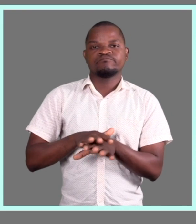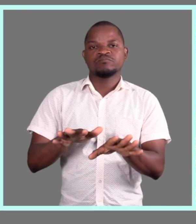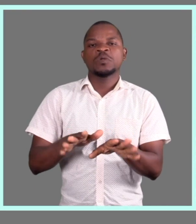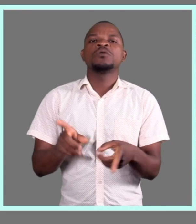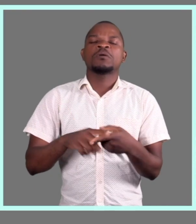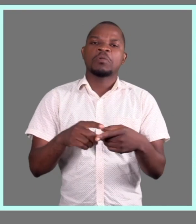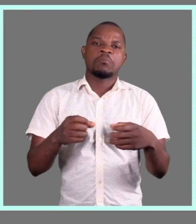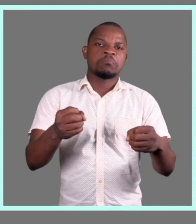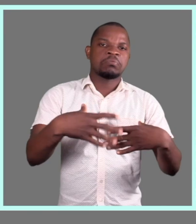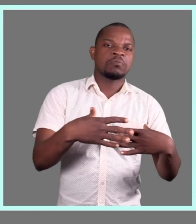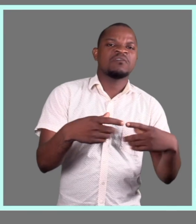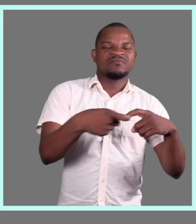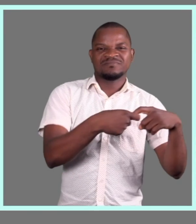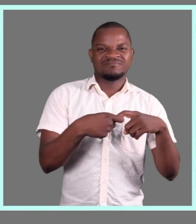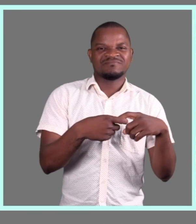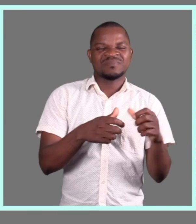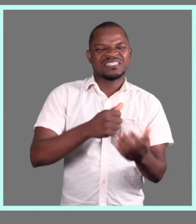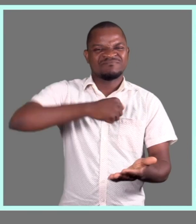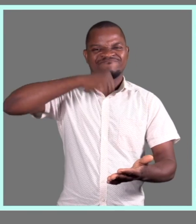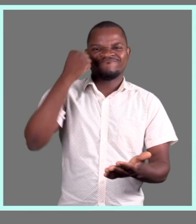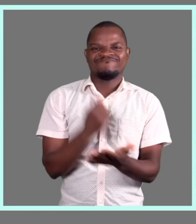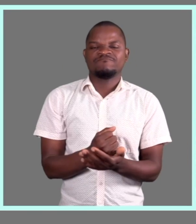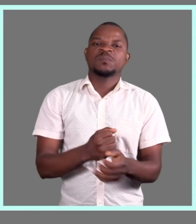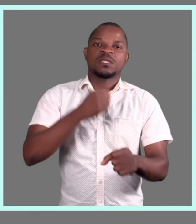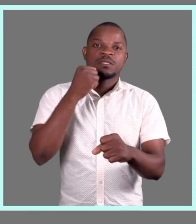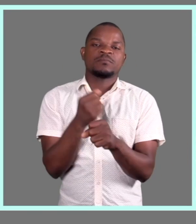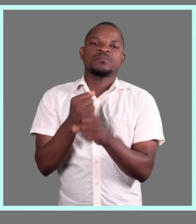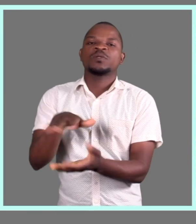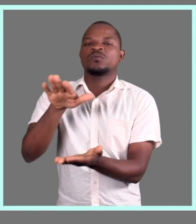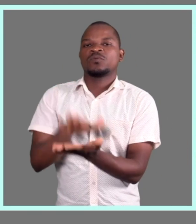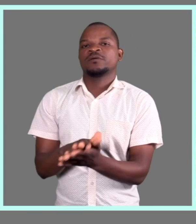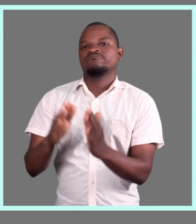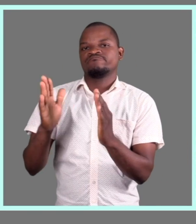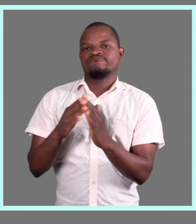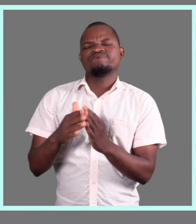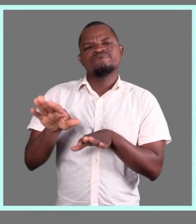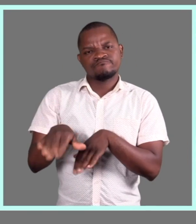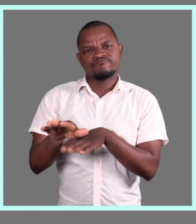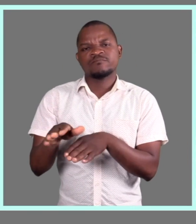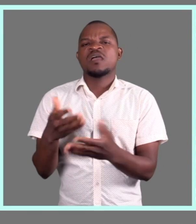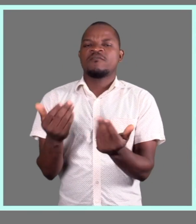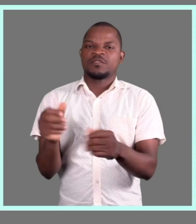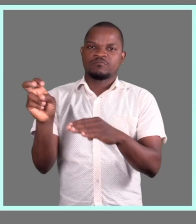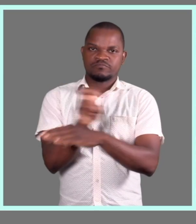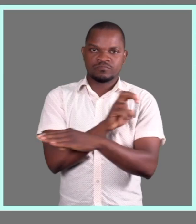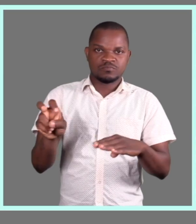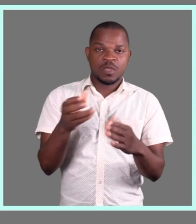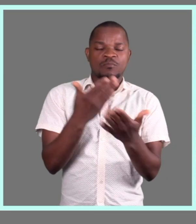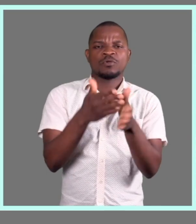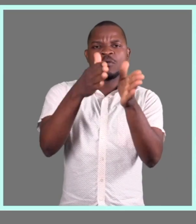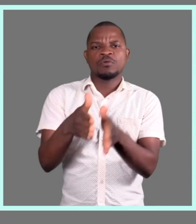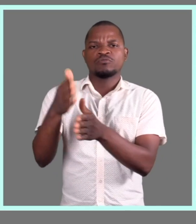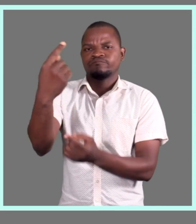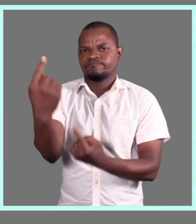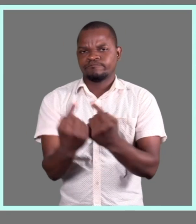contaminar a família. Então optei a melhor maneira, vir trabalhar em casa com um pouco de controle, porque